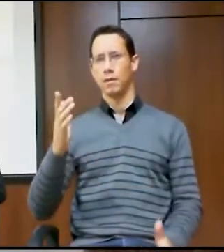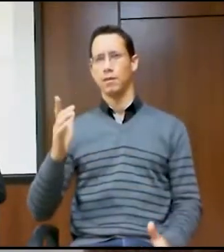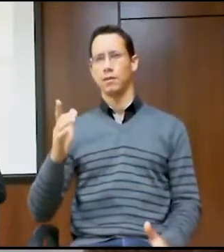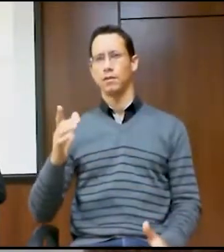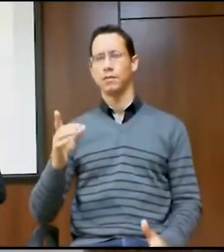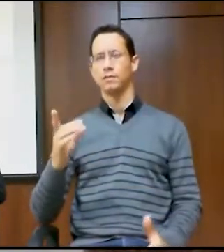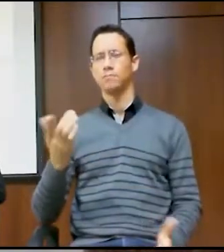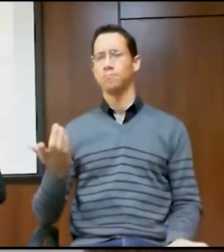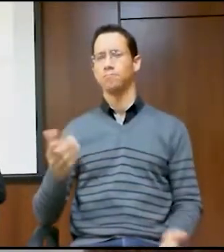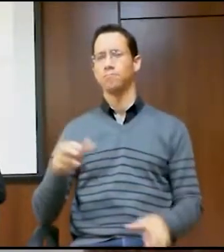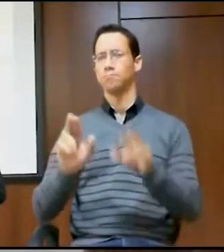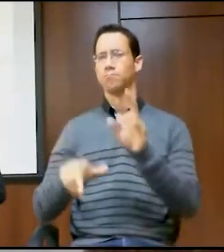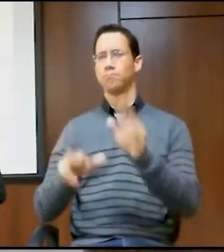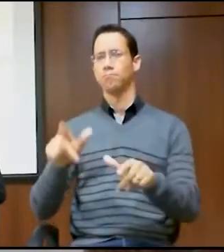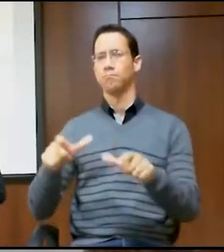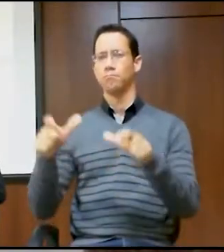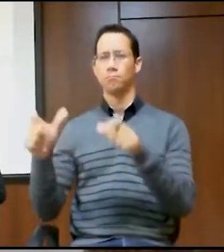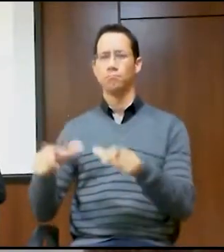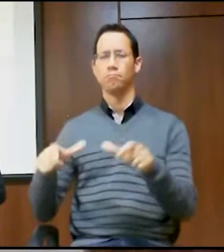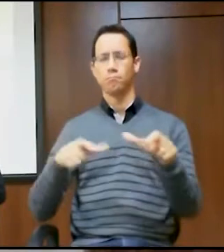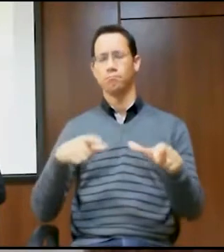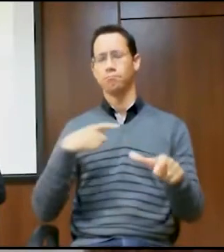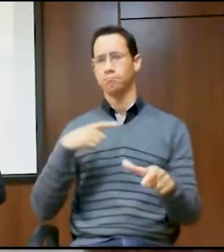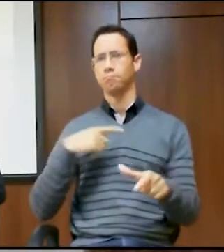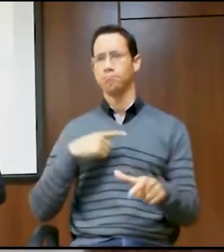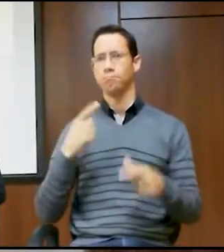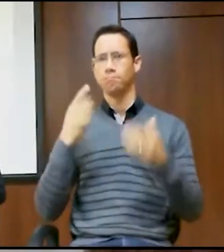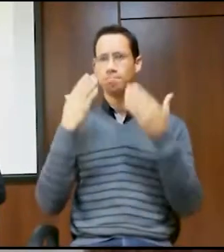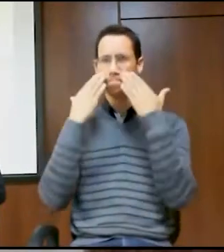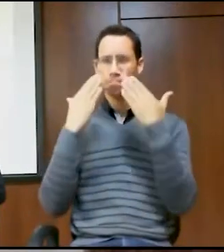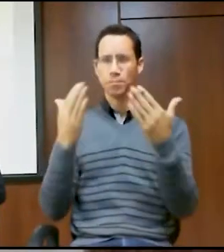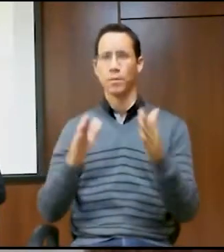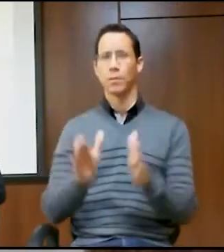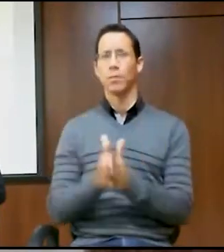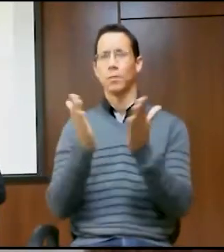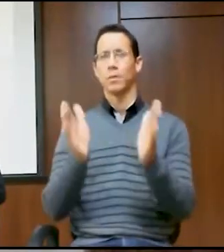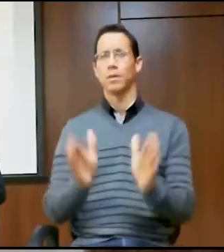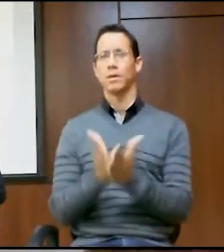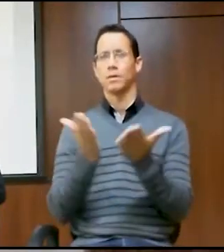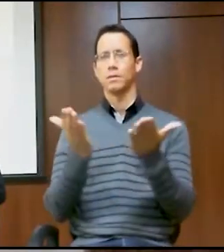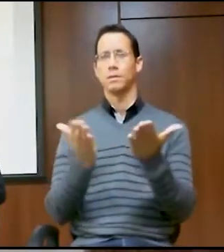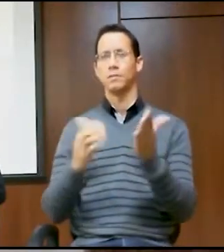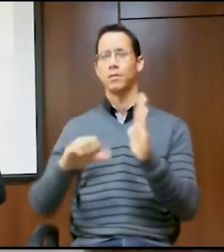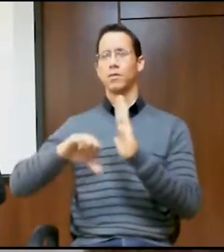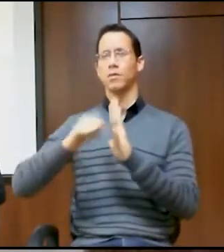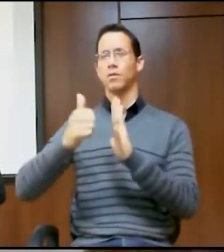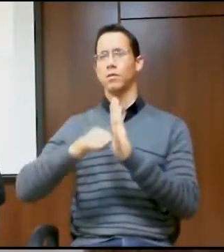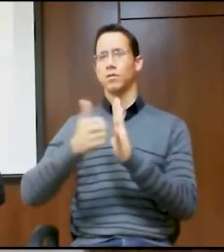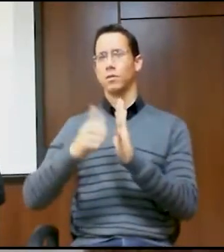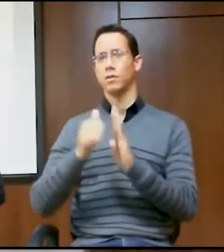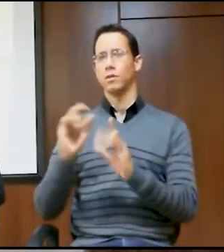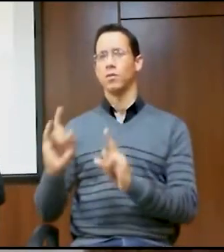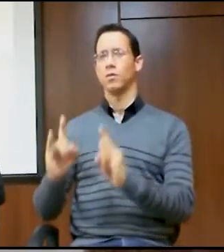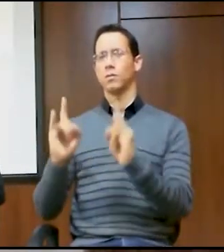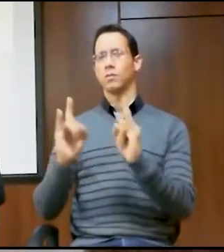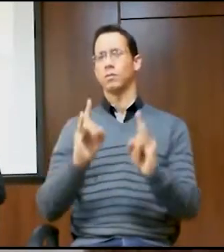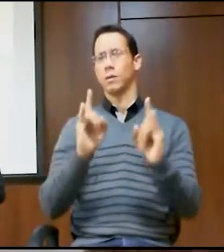distritos que vai estar se expressando a pobreza. Então ela diz, é um selo urbano, efetivamente,